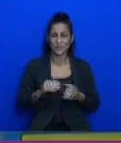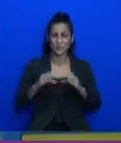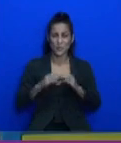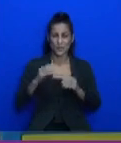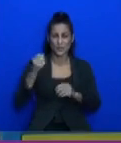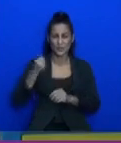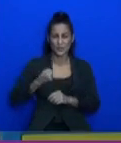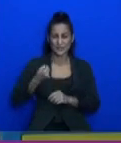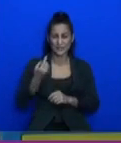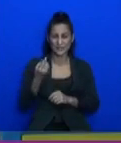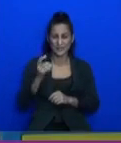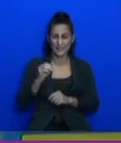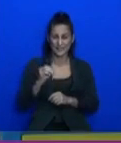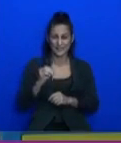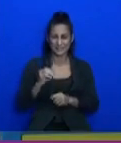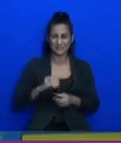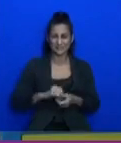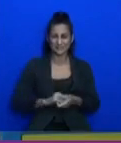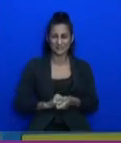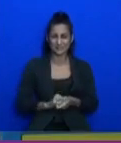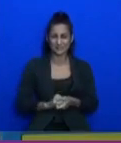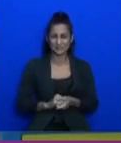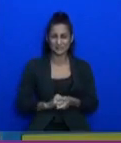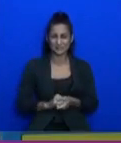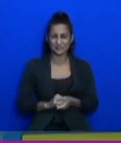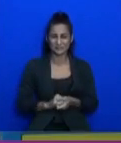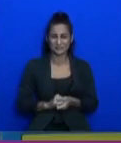Bola branca número 10.